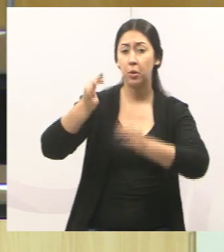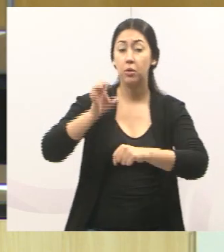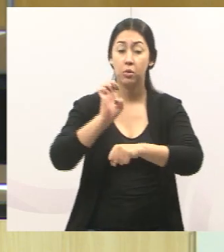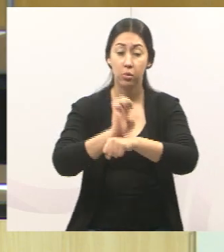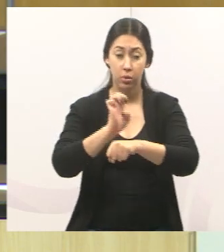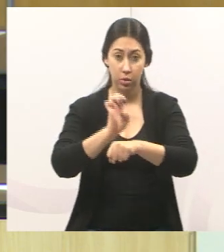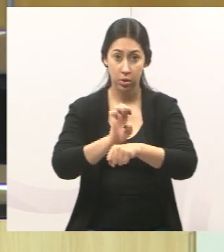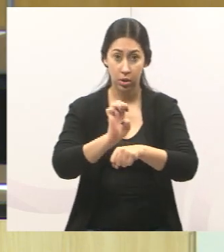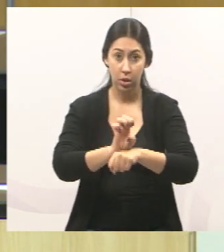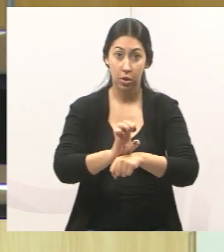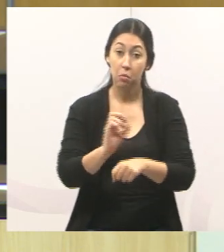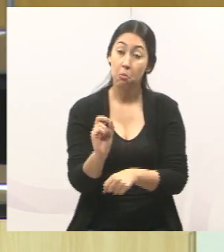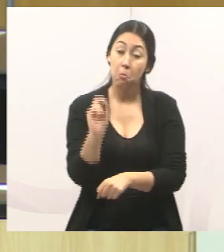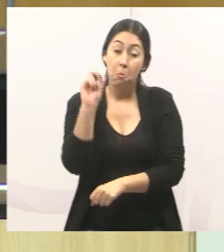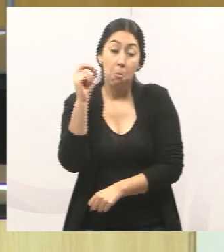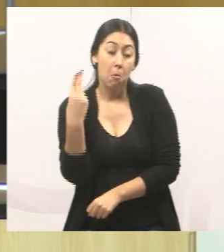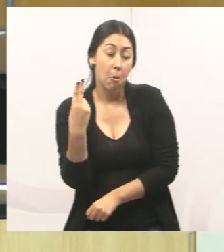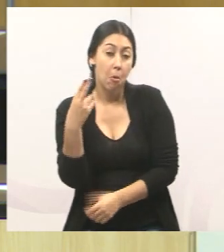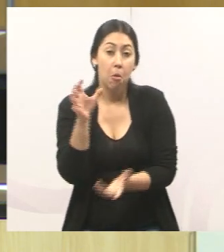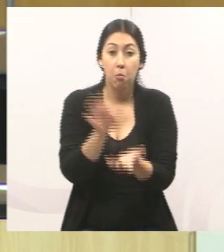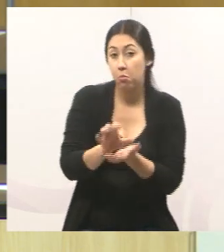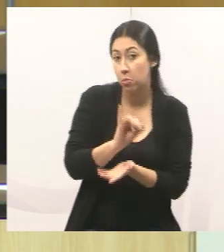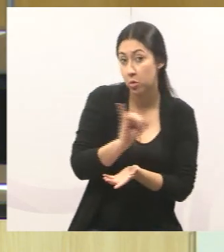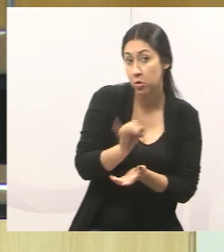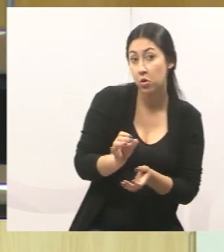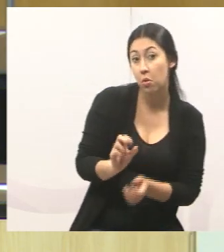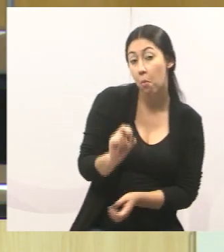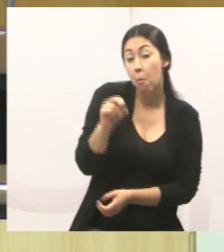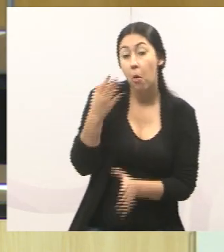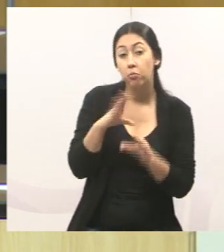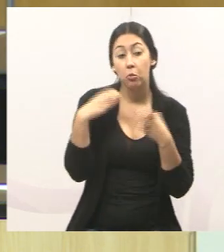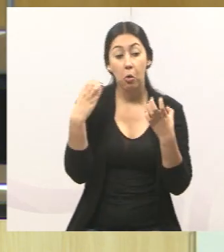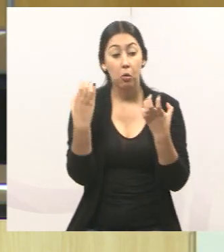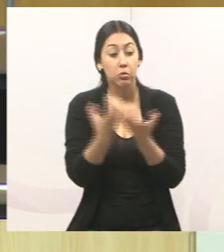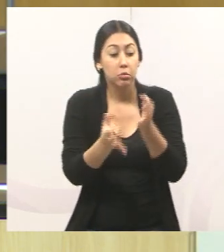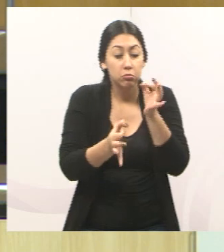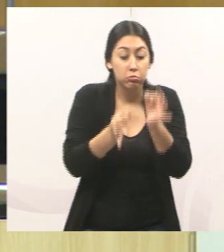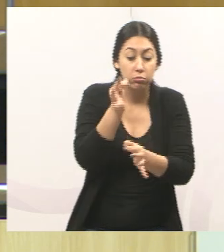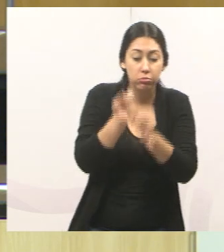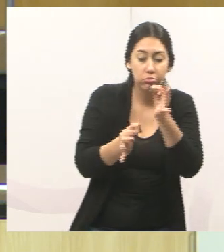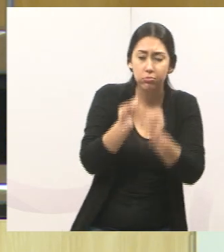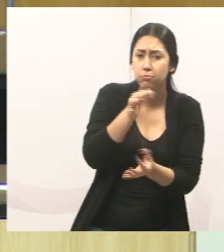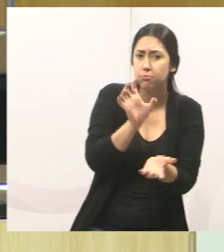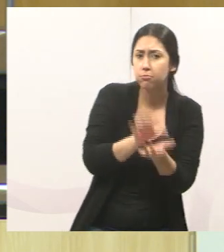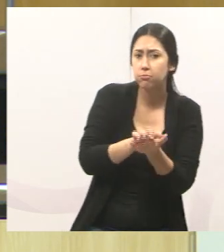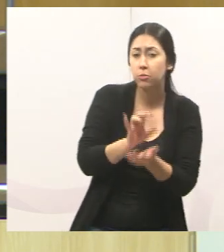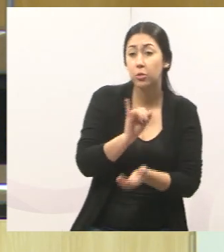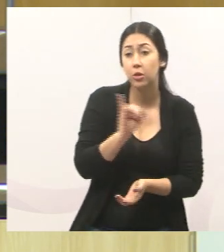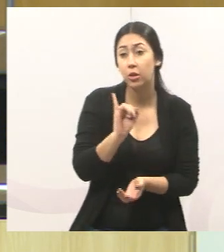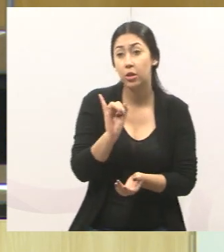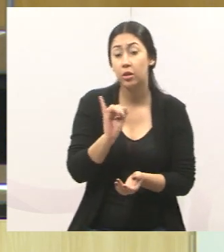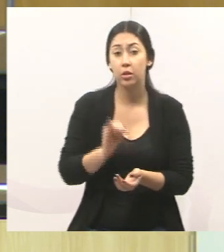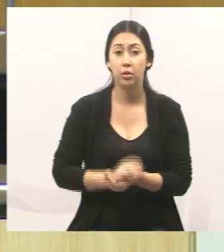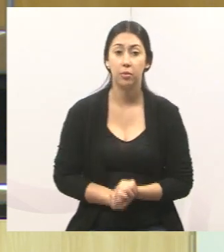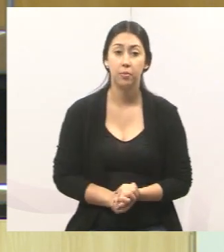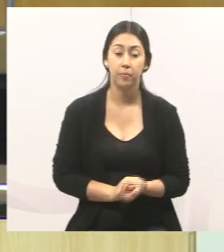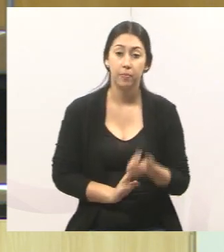estados ou do município, ou dos conselhos ou tribunais de contas dos municípios, onde